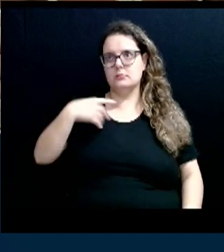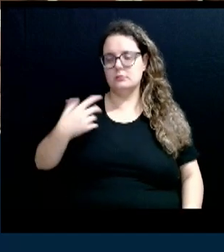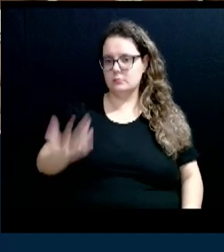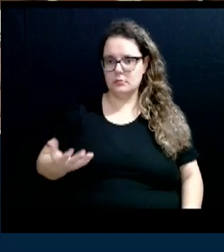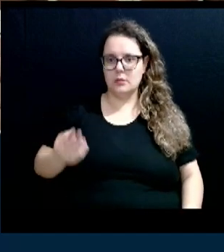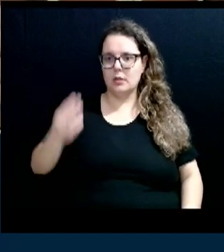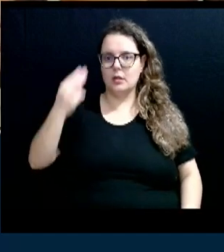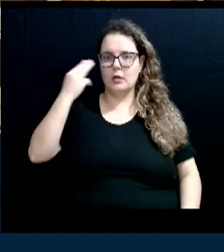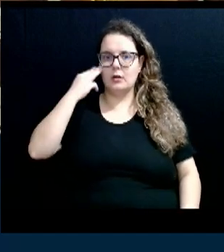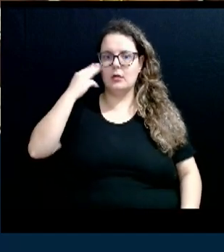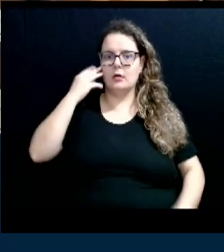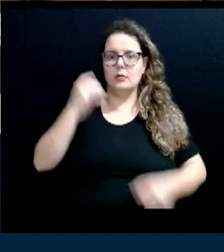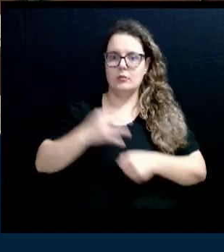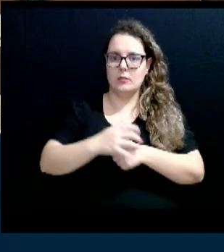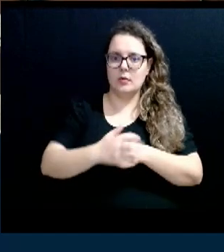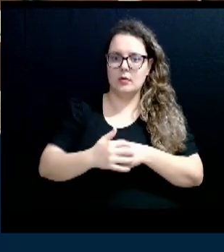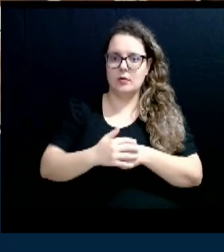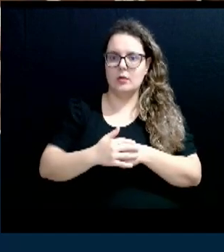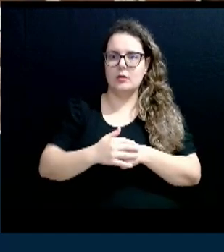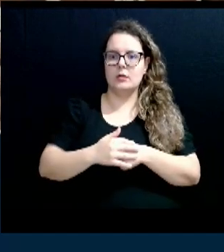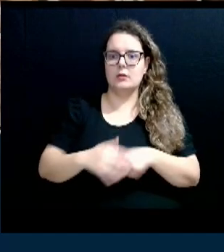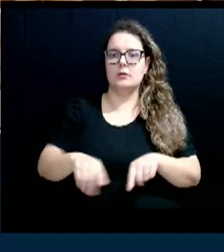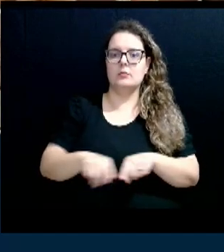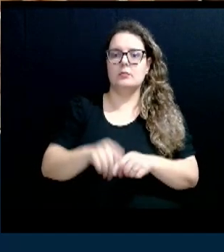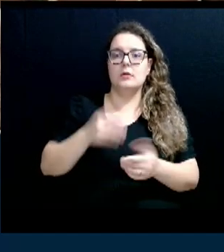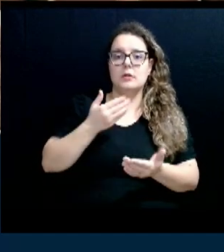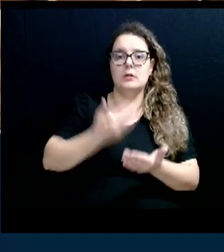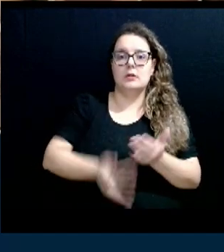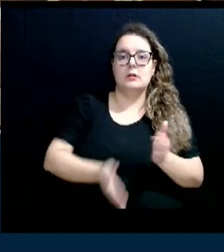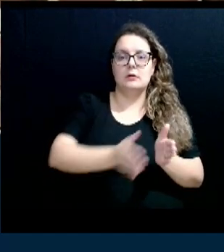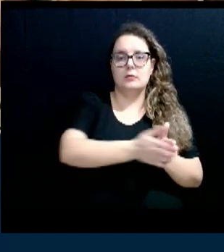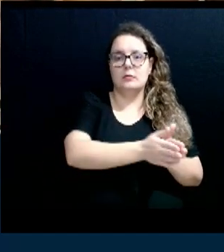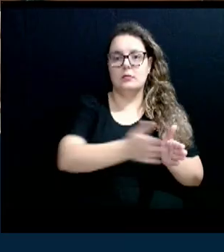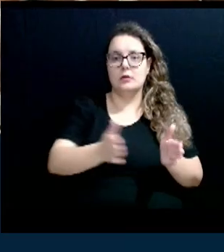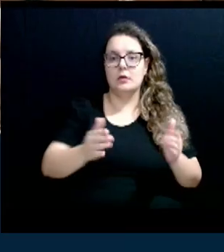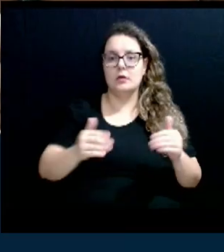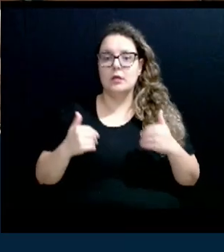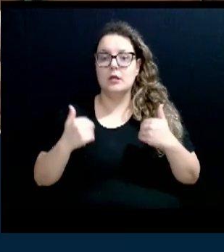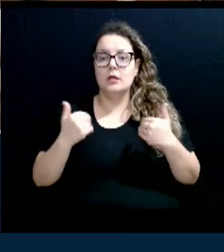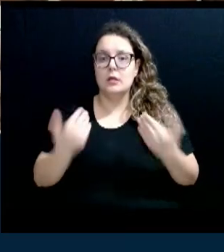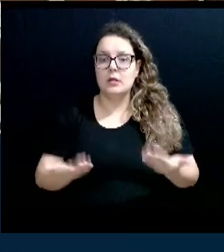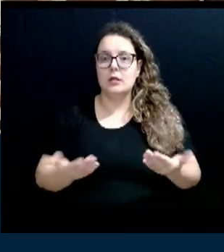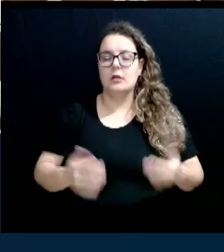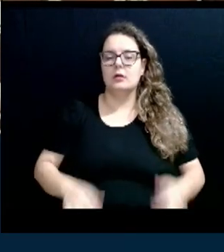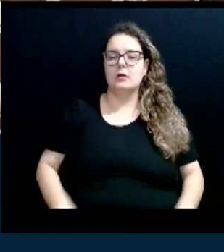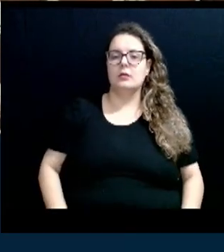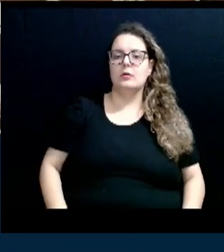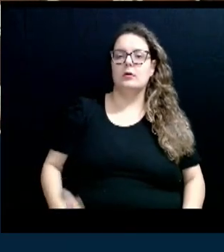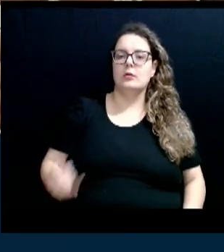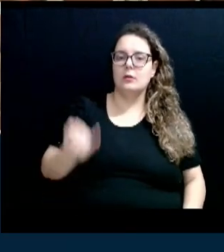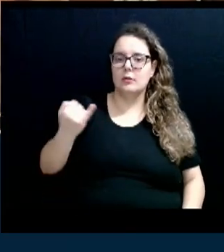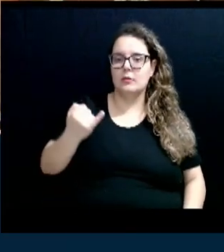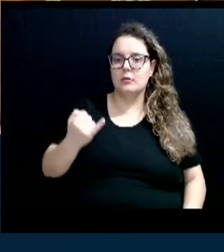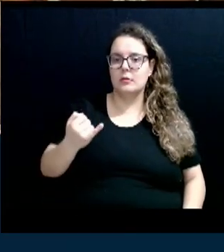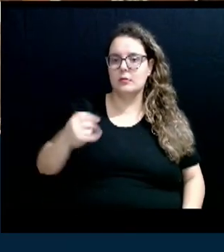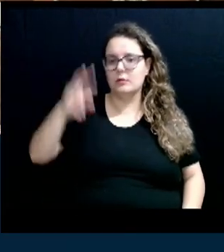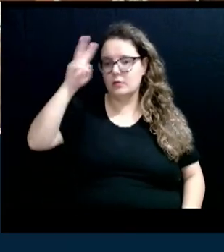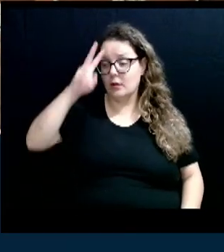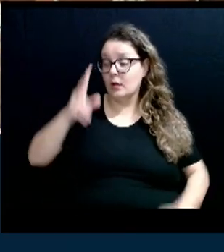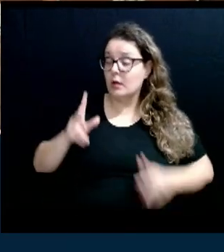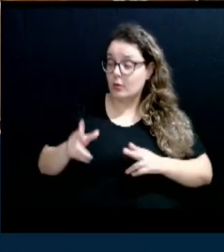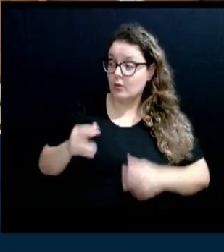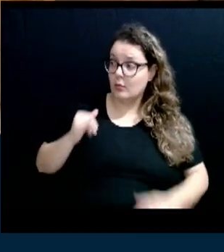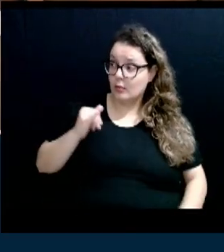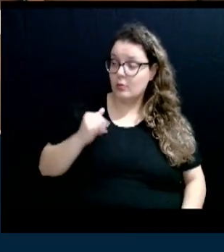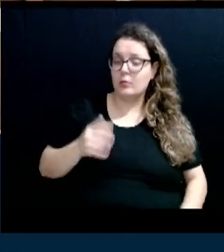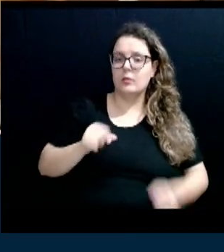digital também se perca no tempo? E qual que é a importância desse resgate da forma que você fez, indo em loco,